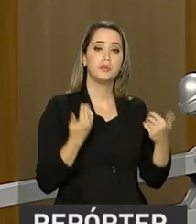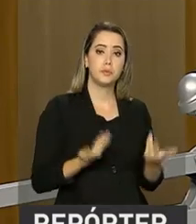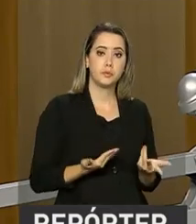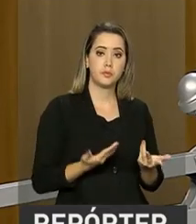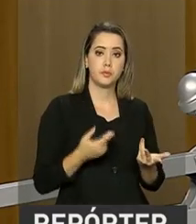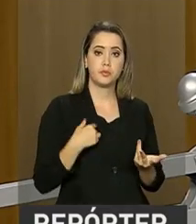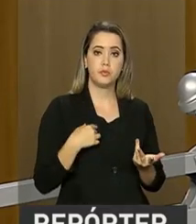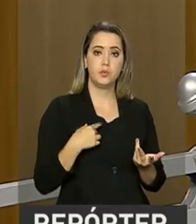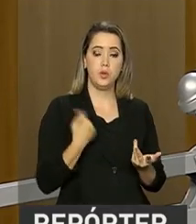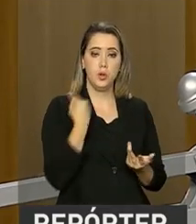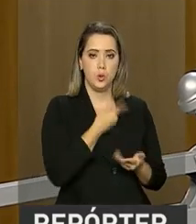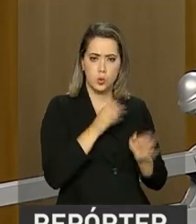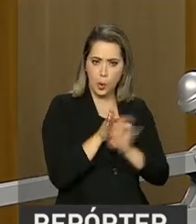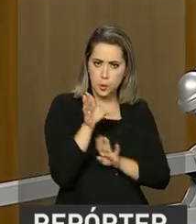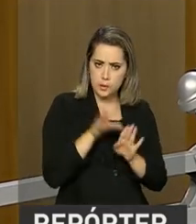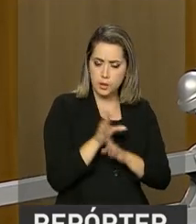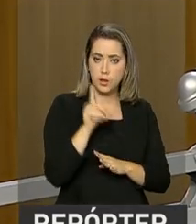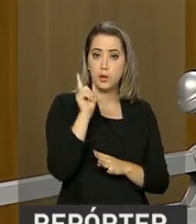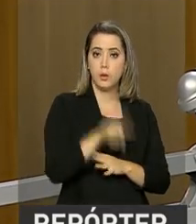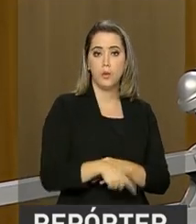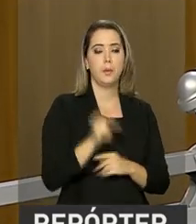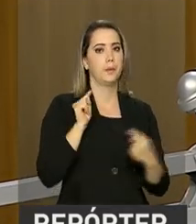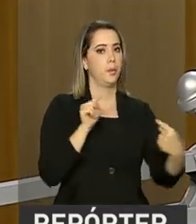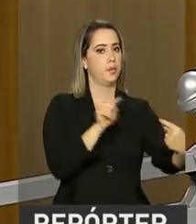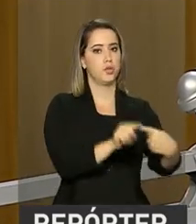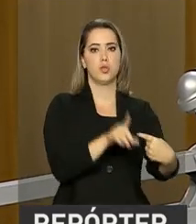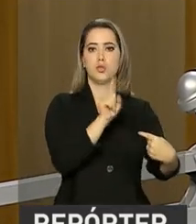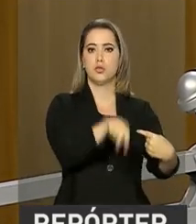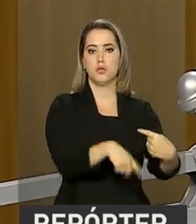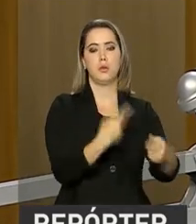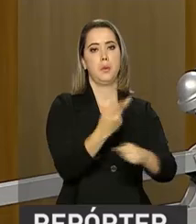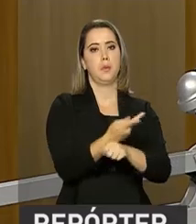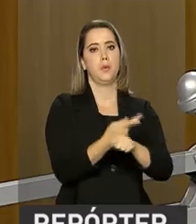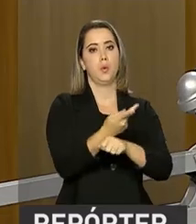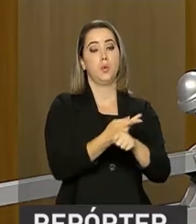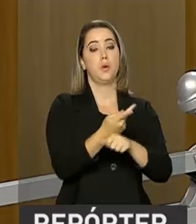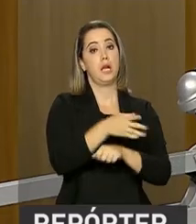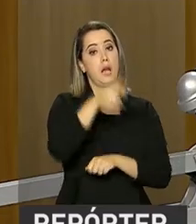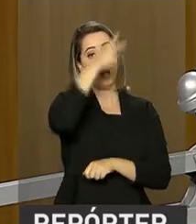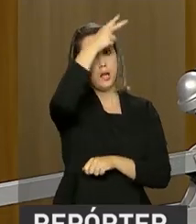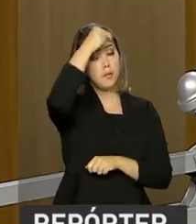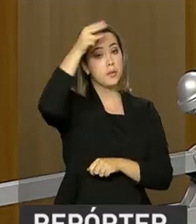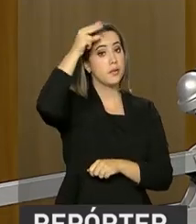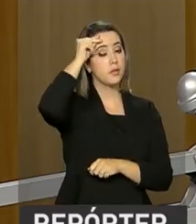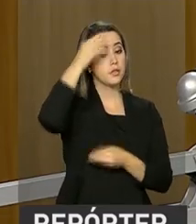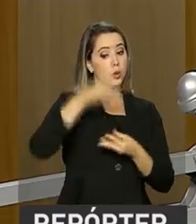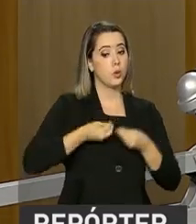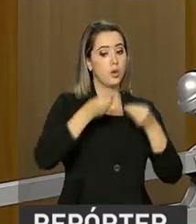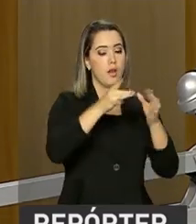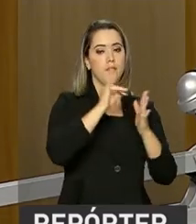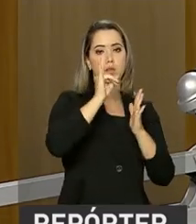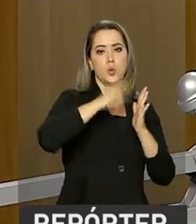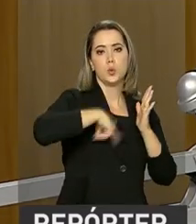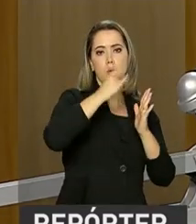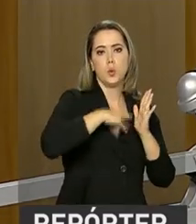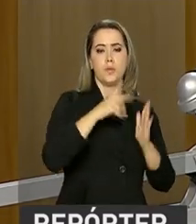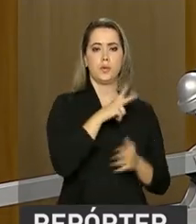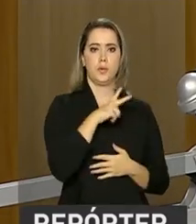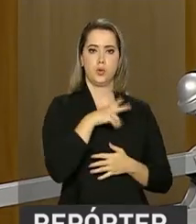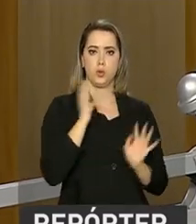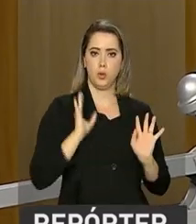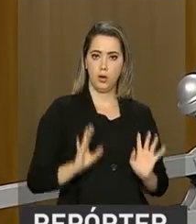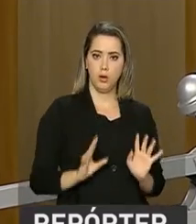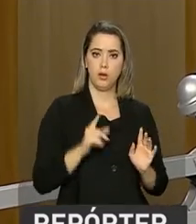a recomendação nossa é muito, muito direta. Devem ir à Prefeitura levando documentos